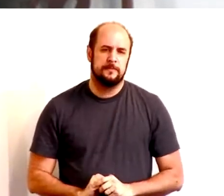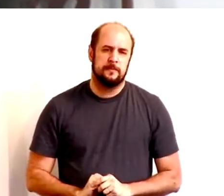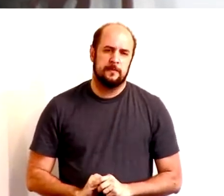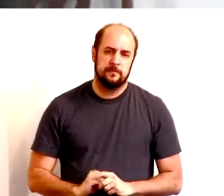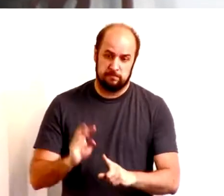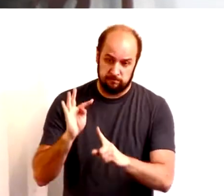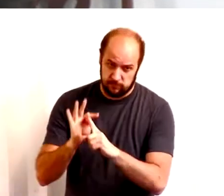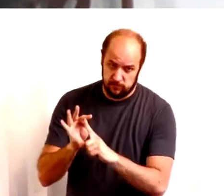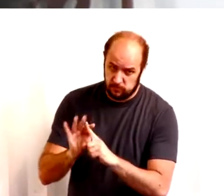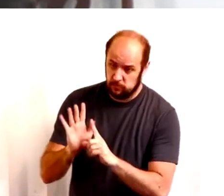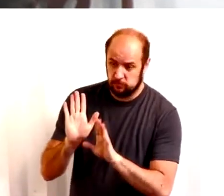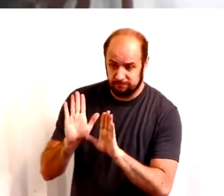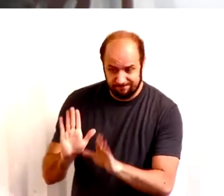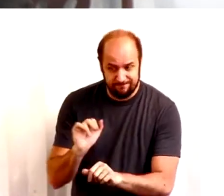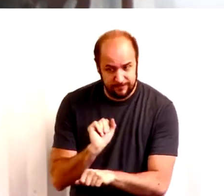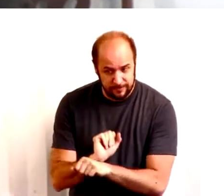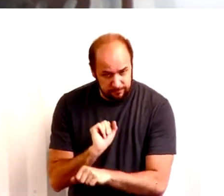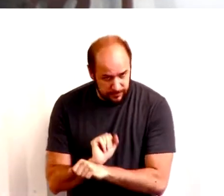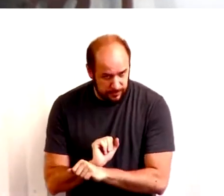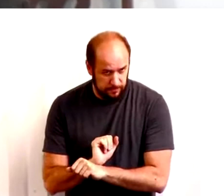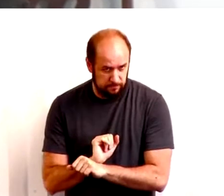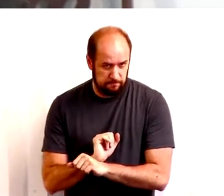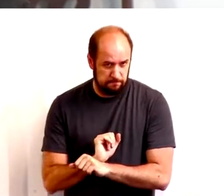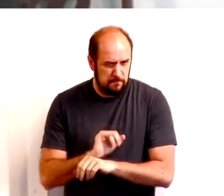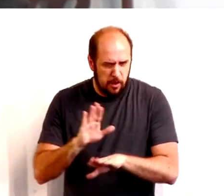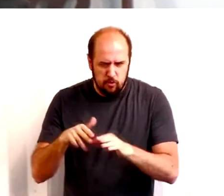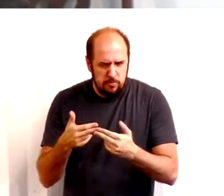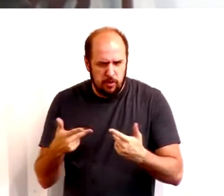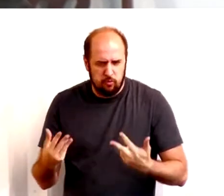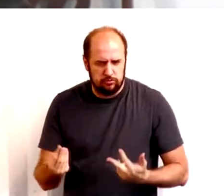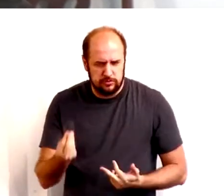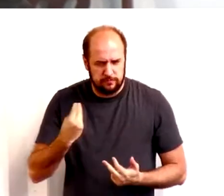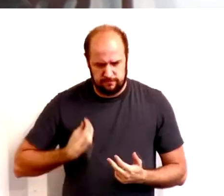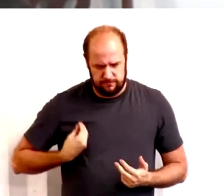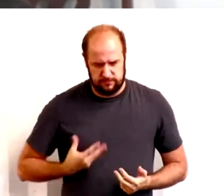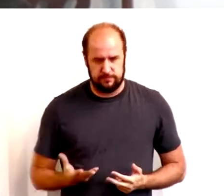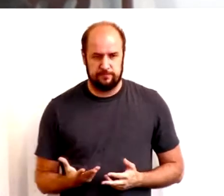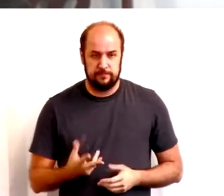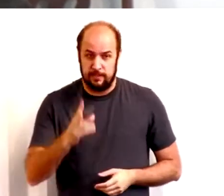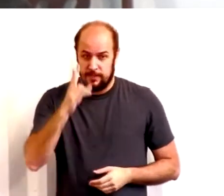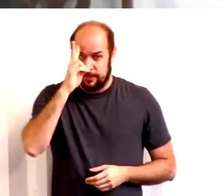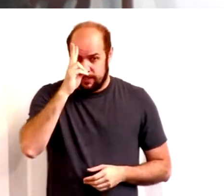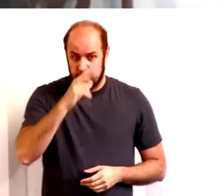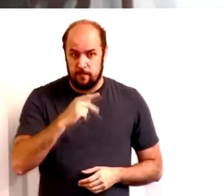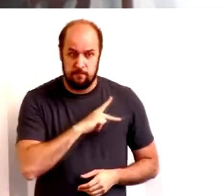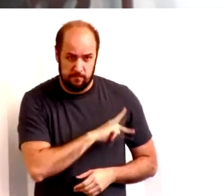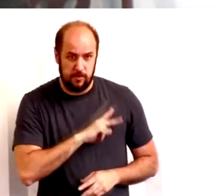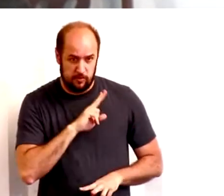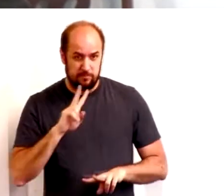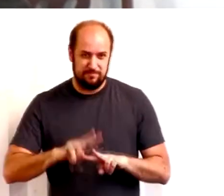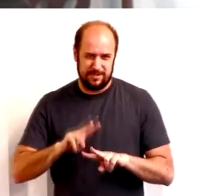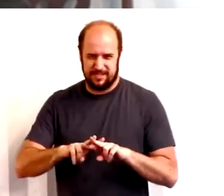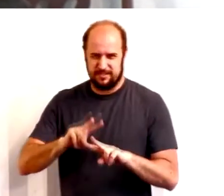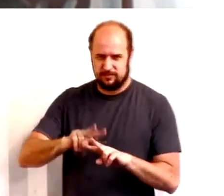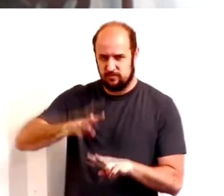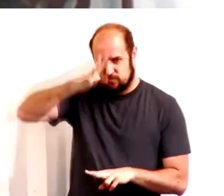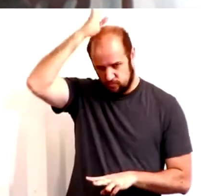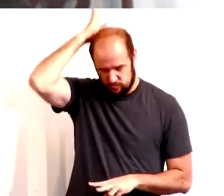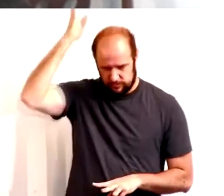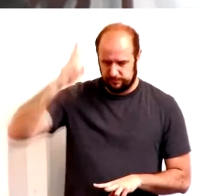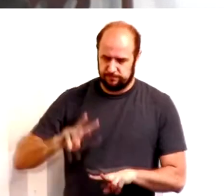precisava aguardar a sua situação. Paulo está preso em Roma, ele precisava aguardar a